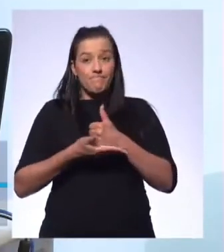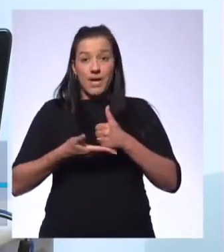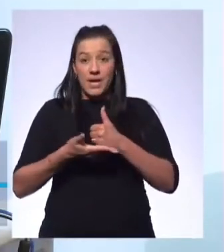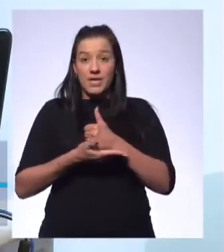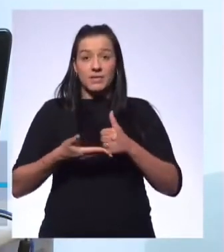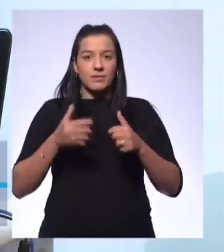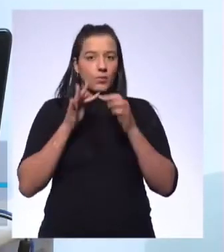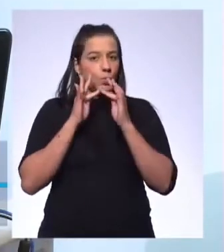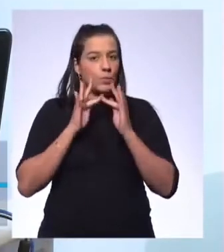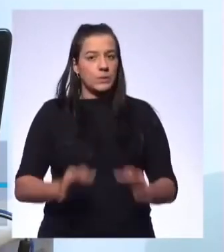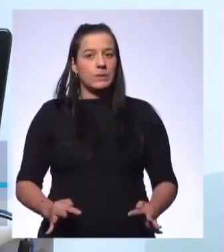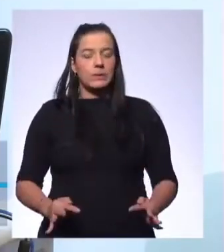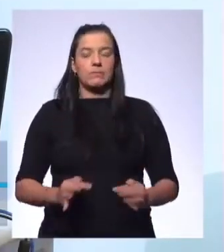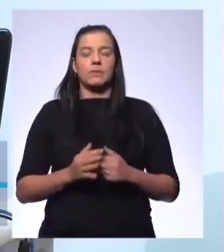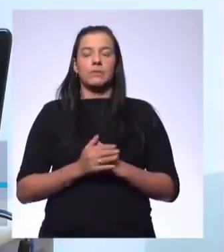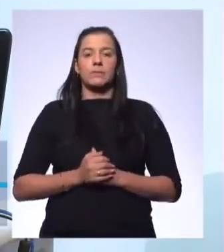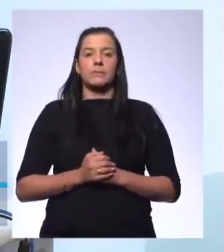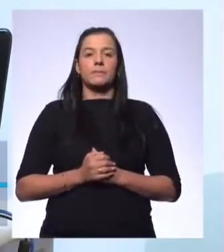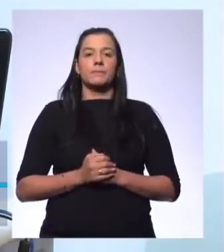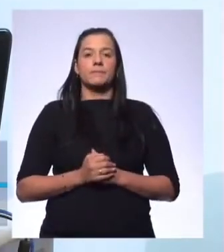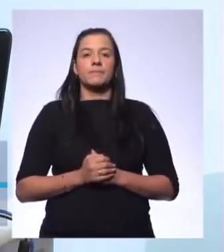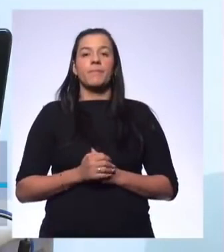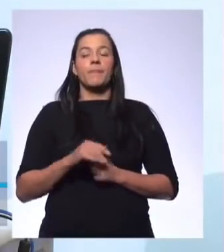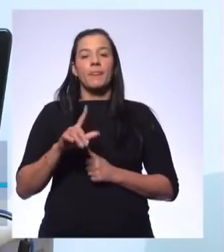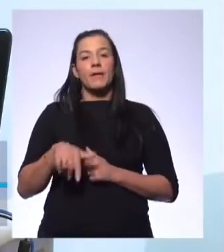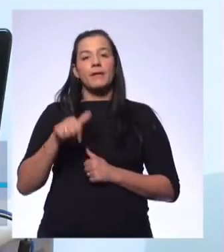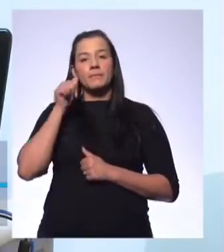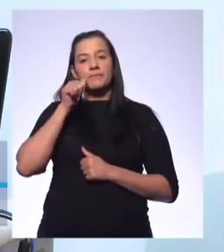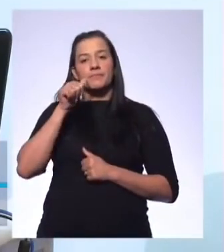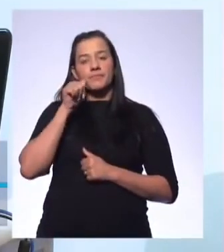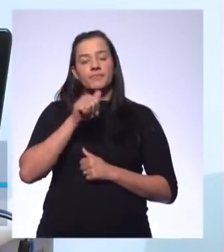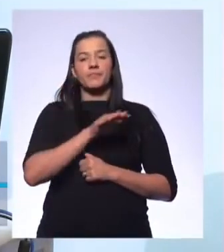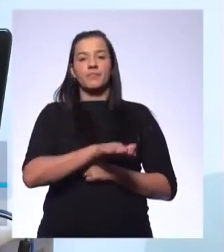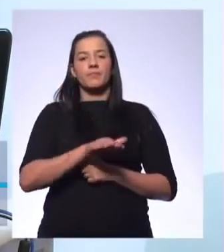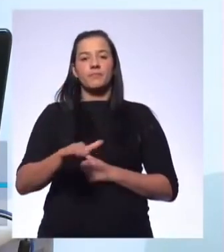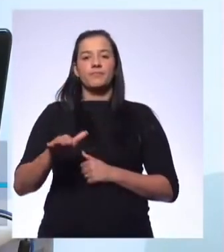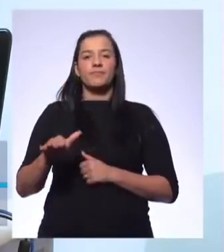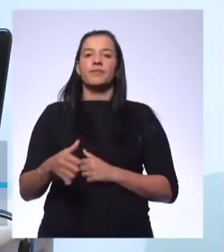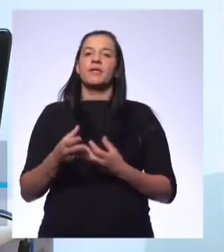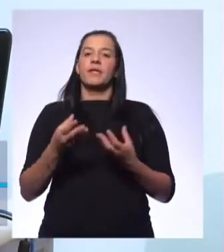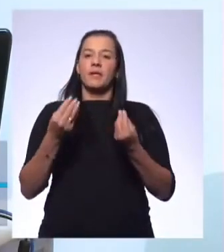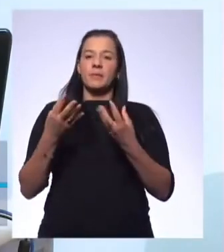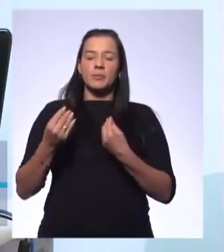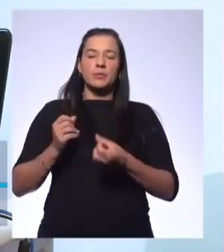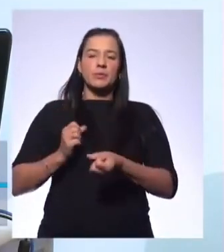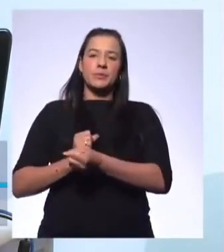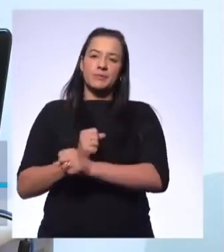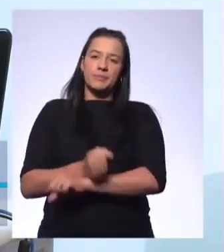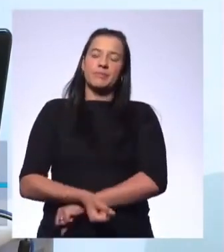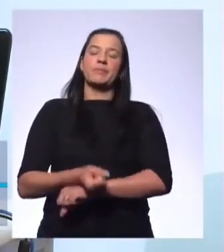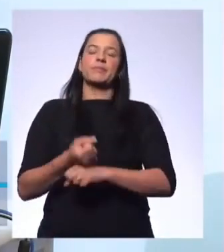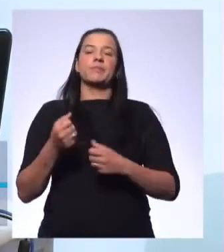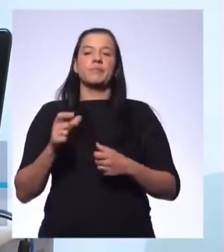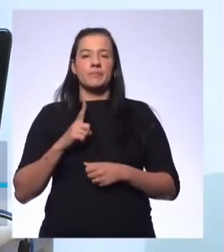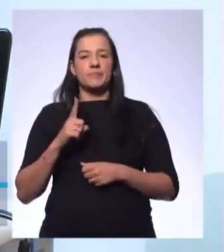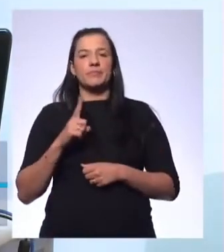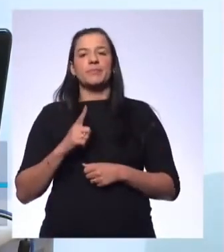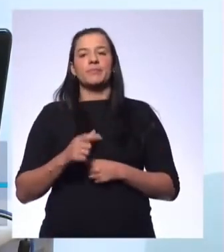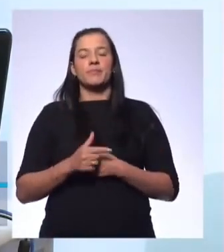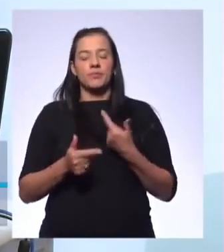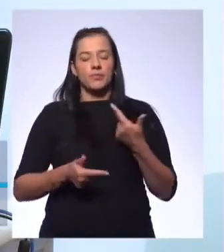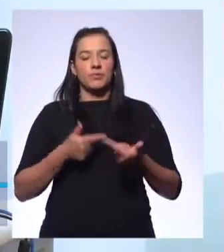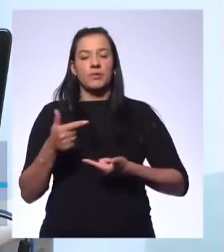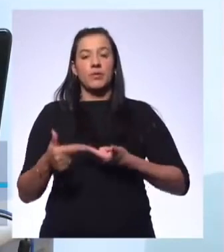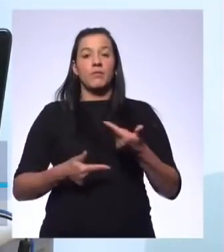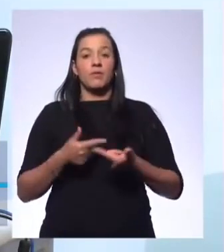extremamente precário, né? E as mulheres e as crianças eram muito exploradas nesse momento aí, não só